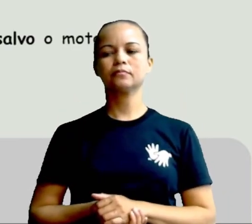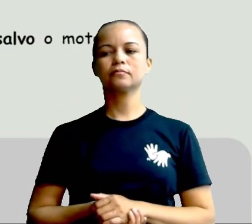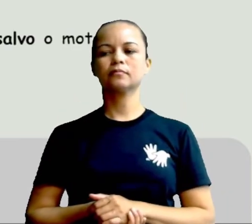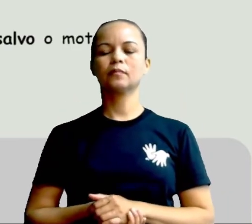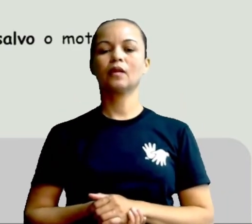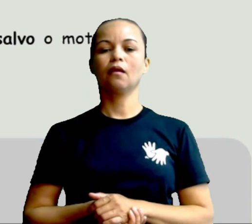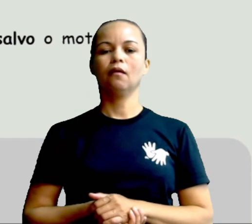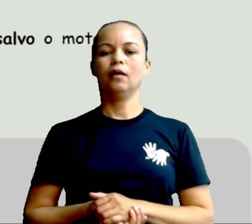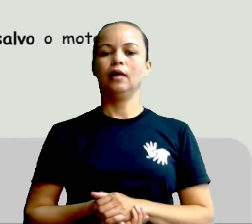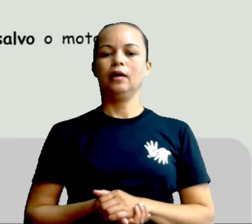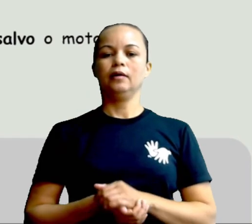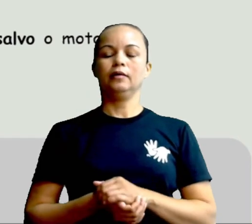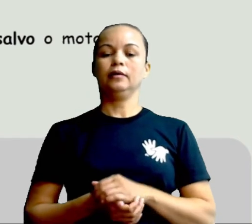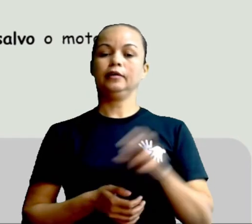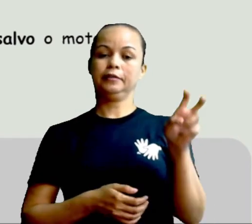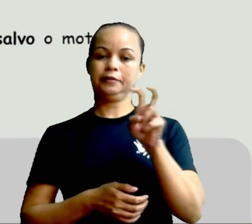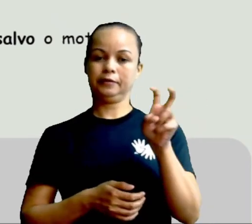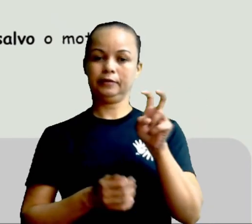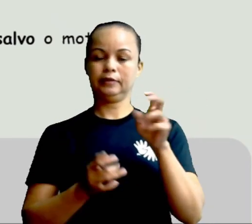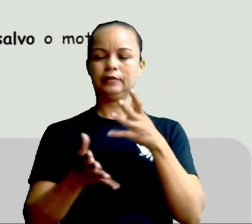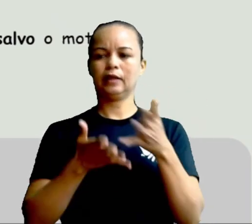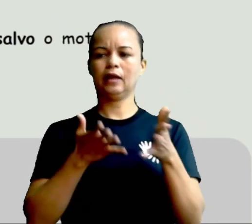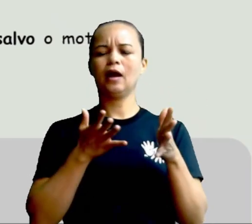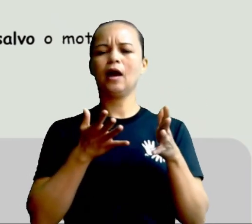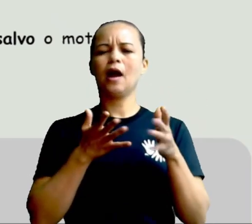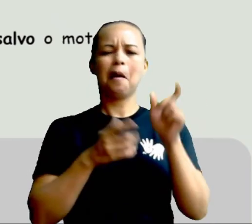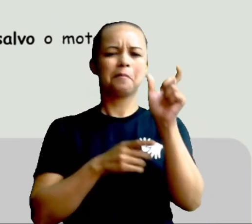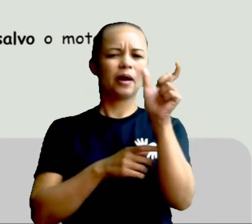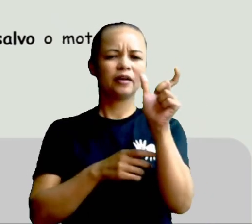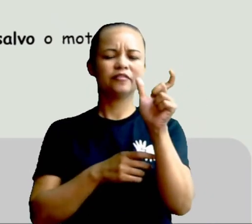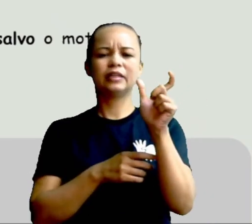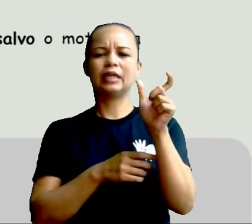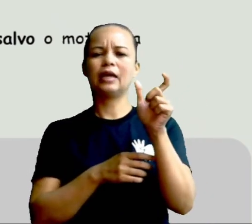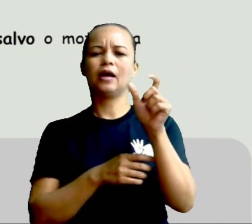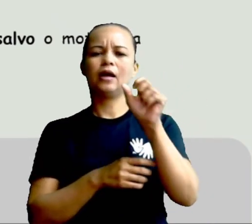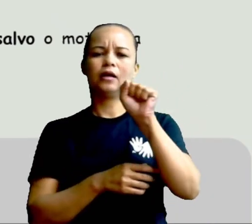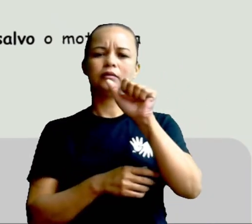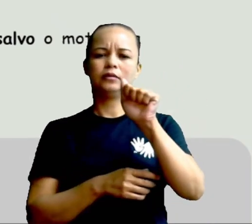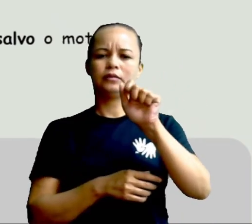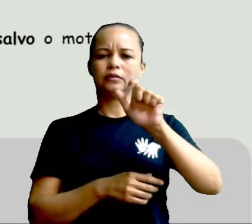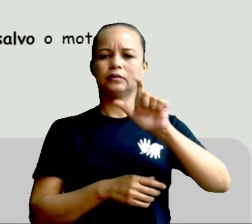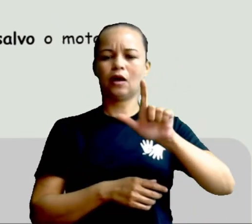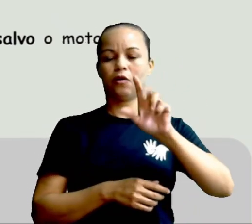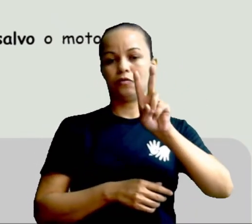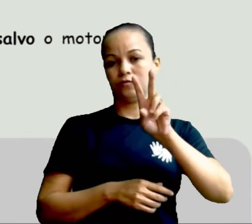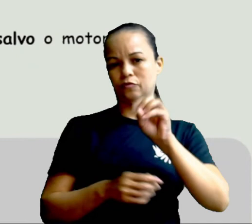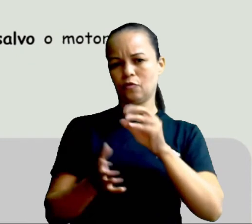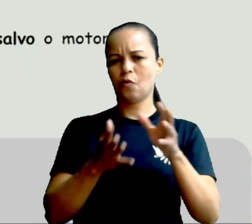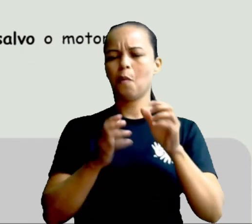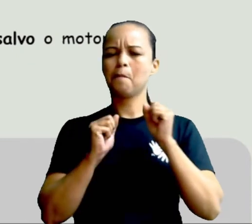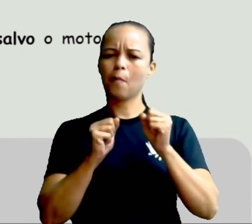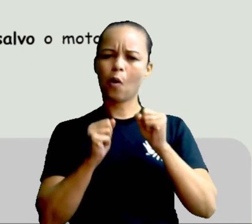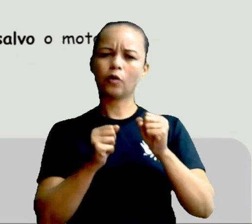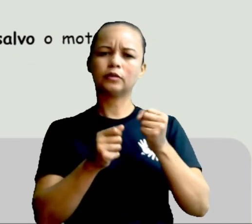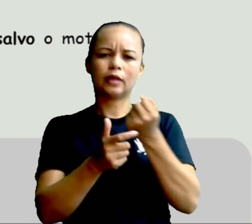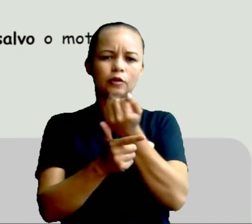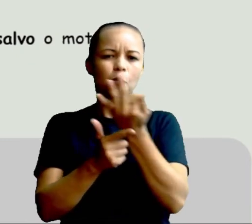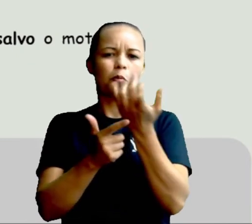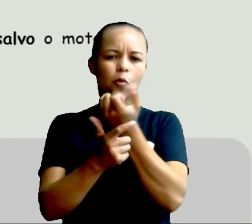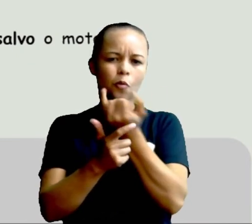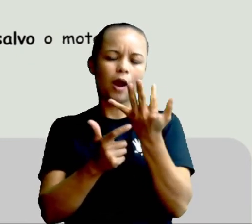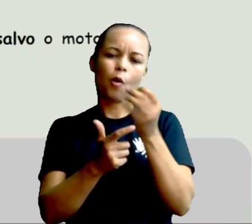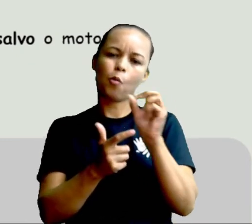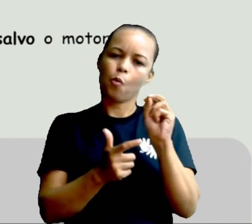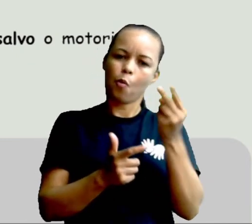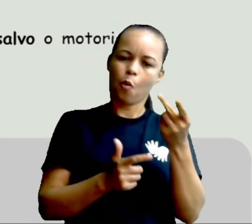Quinta questão. Em que alternativa, pessoal, a palavrinha salvo não é preposição, certo? Podendo estar no plural ou não,